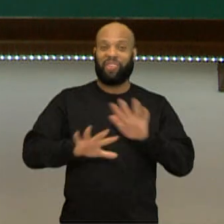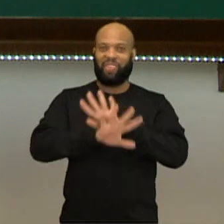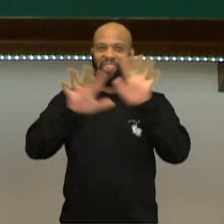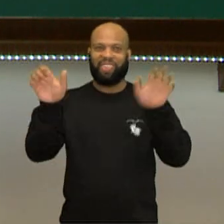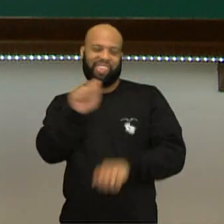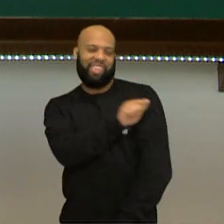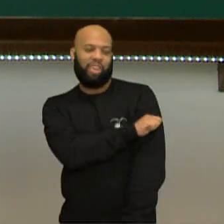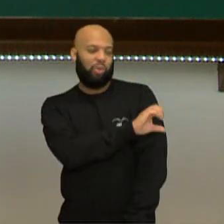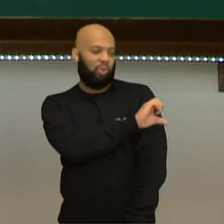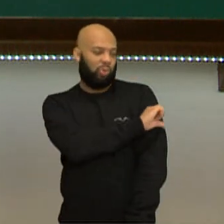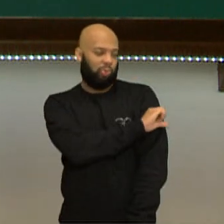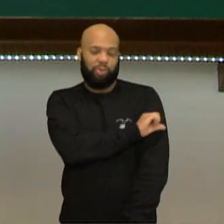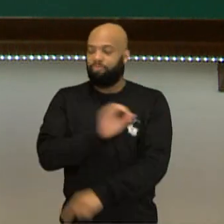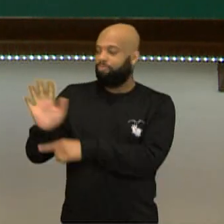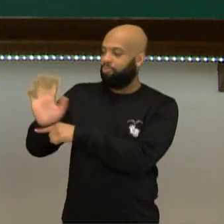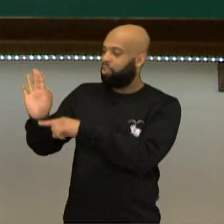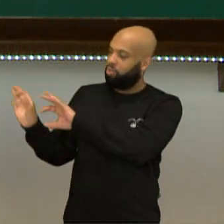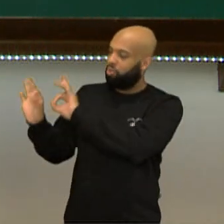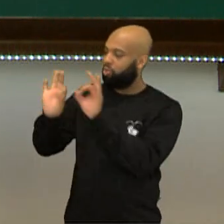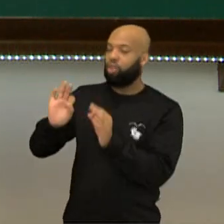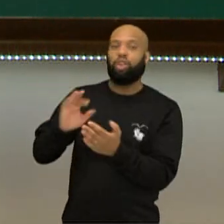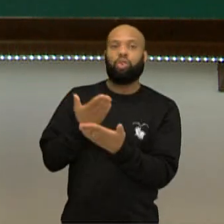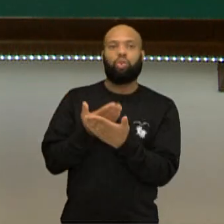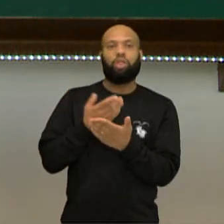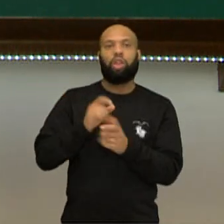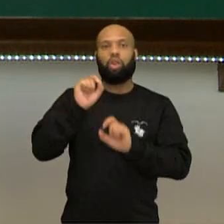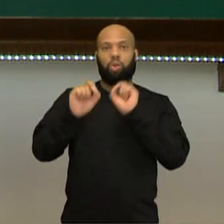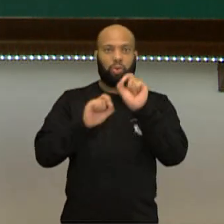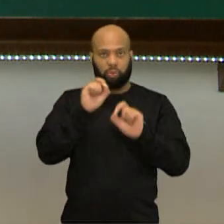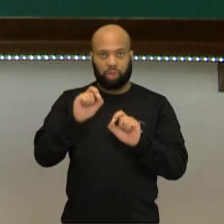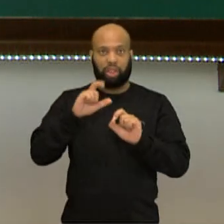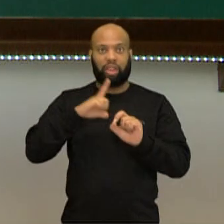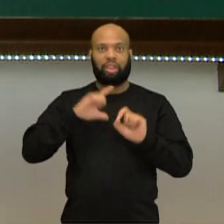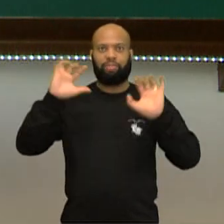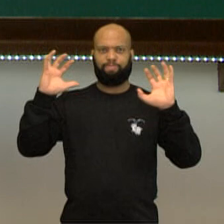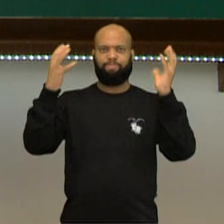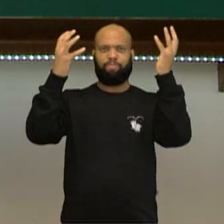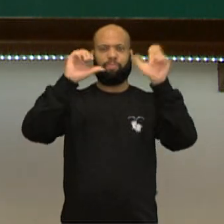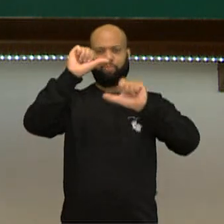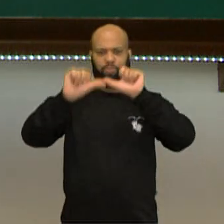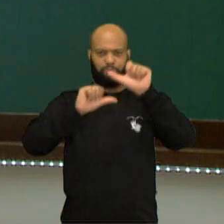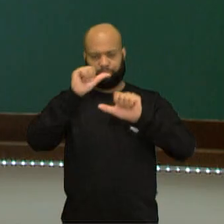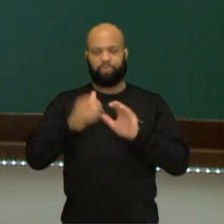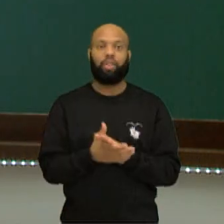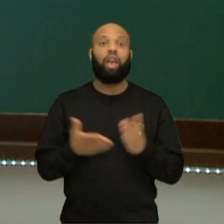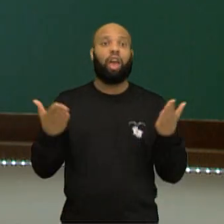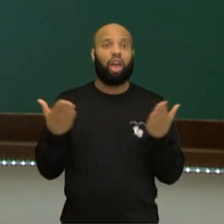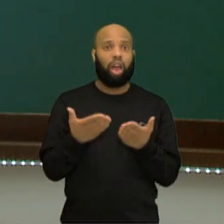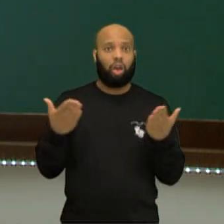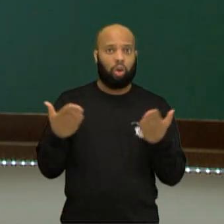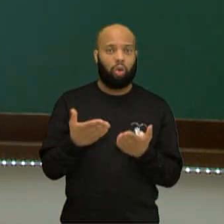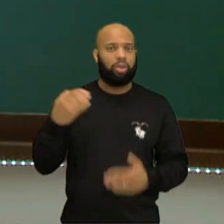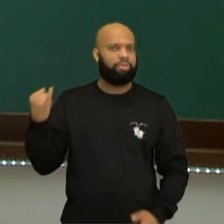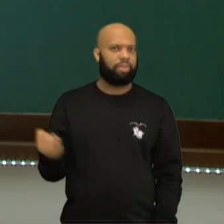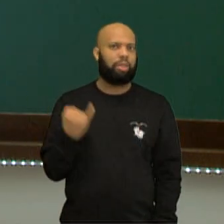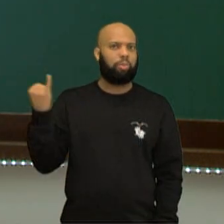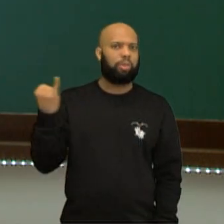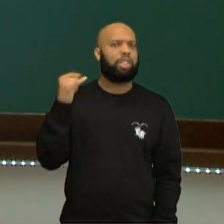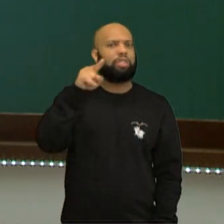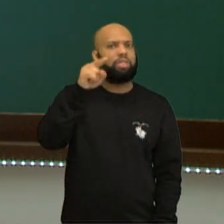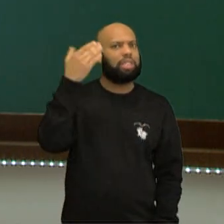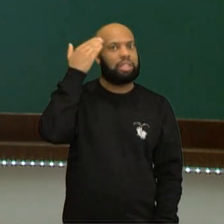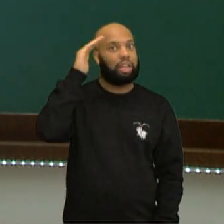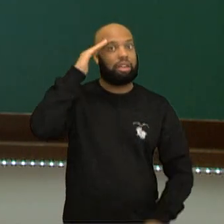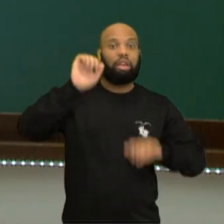Olá, estudantes do nono ano. Neste vídeo vamos falar sobre mudanças climáticas. E para tratar deste assunto, é importante ter claro